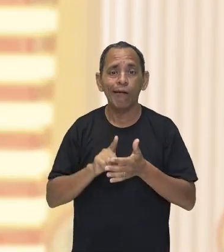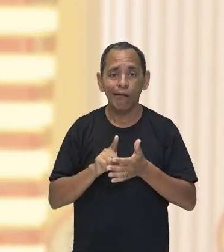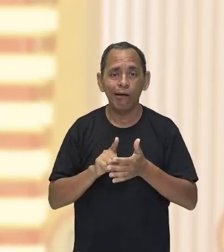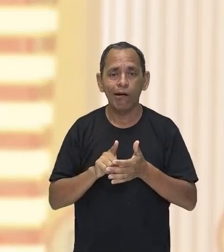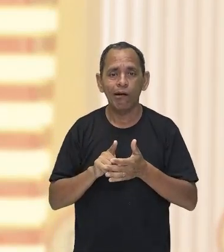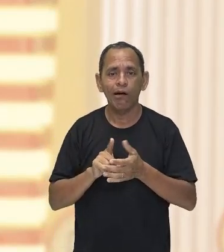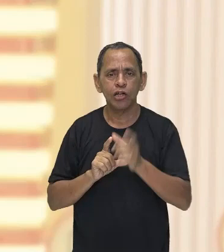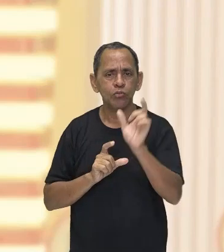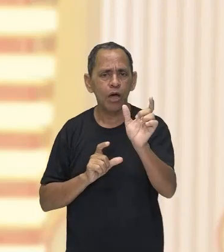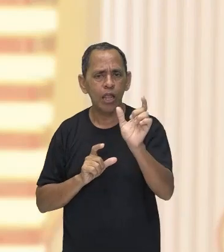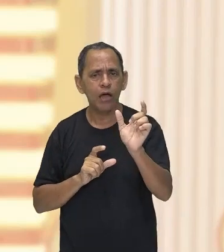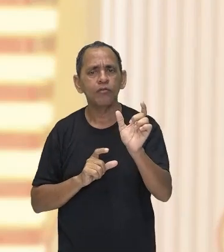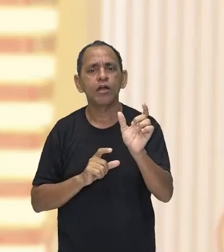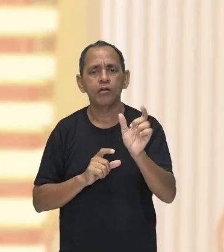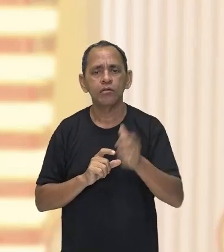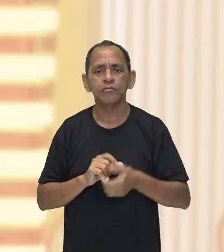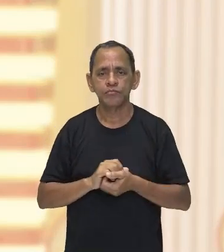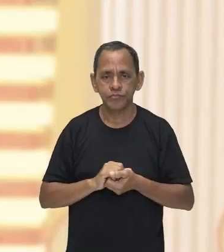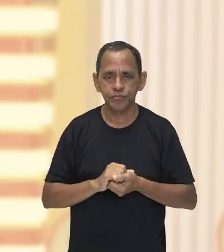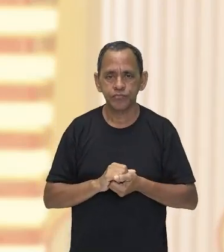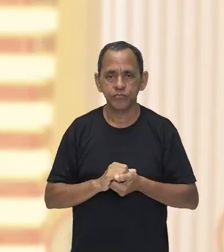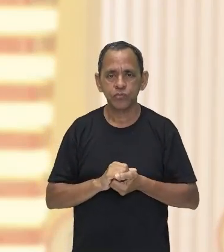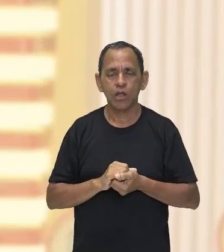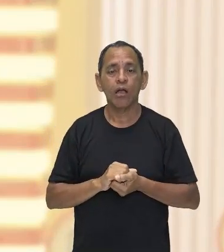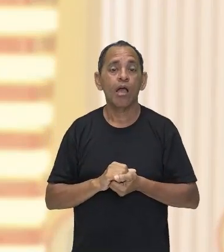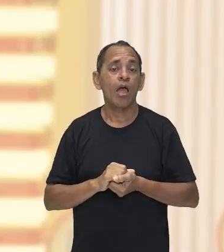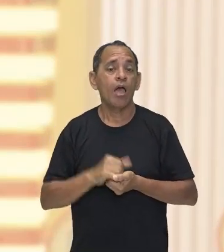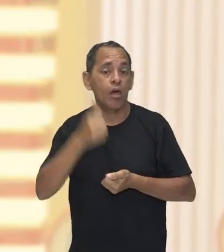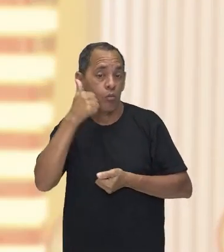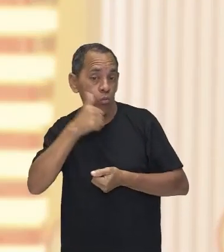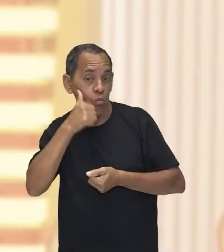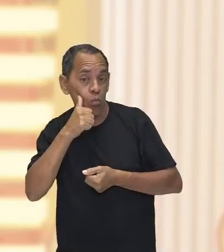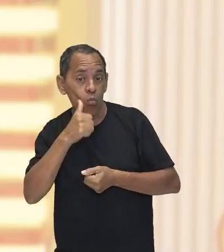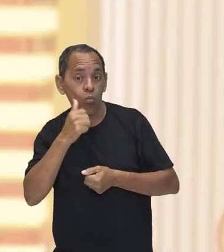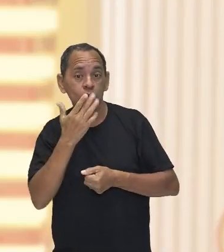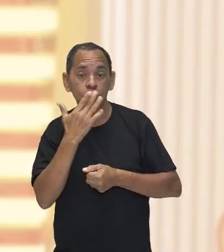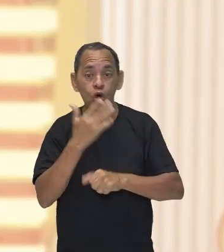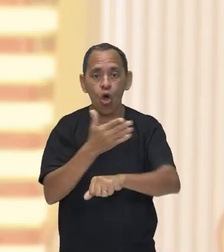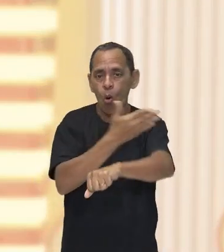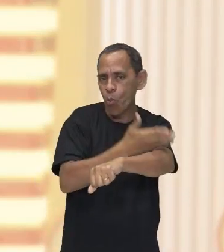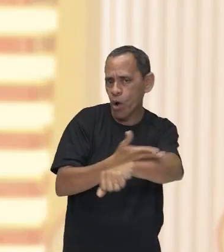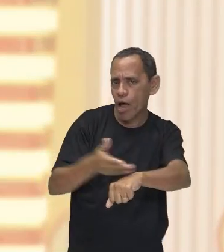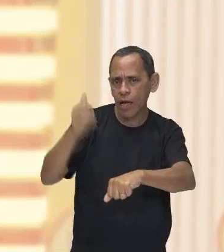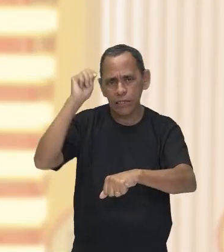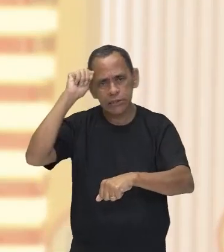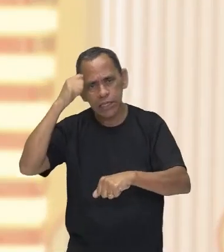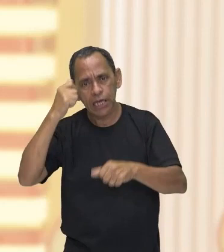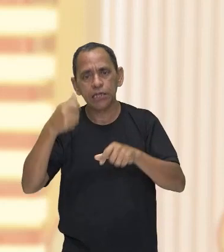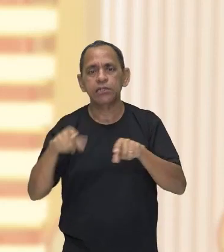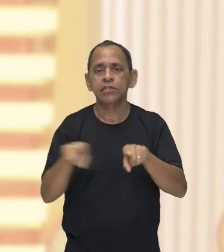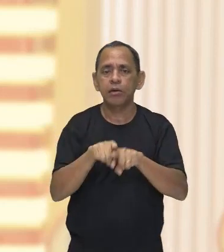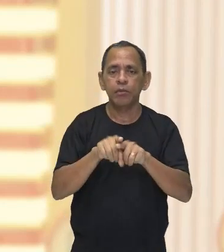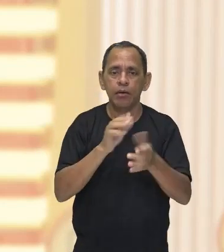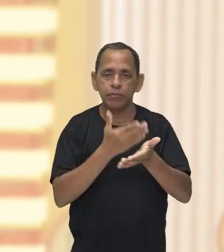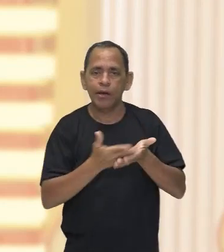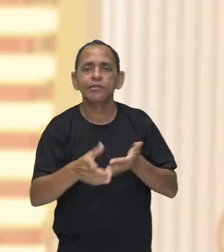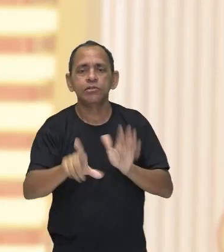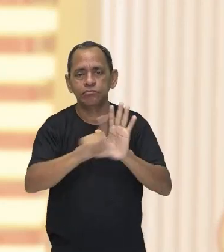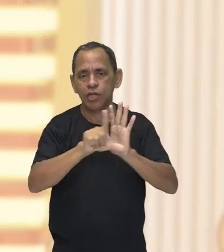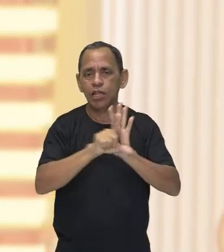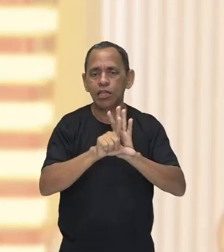exatamente isso, a morte de mulheres, algumas brancas, outras negras. Então, hoje, tudo isso, não é mesmo? A partir da lei, é chamado, então,